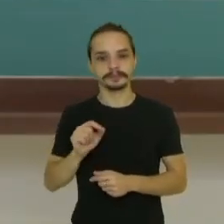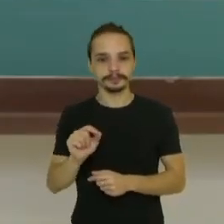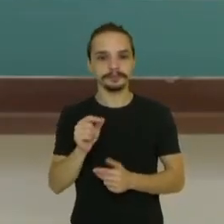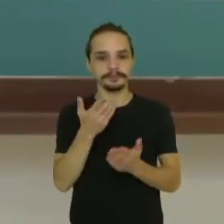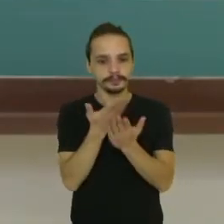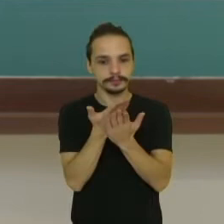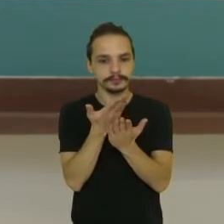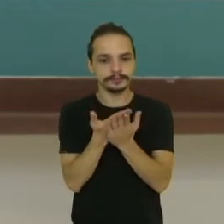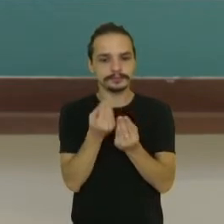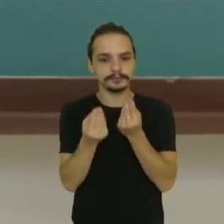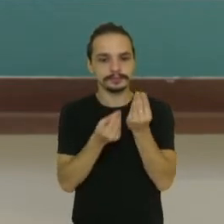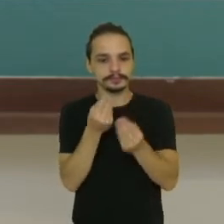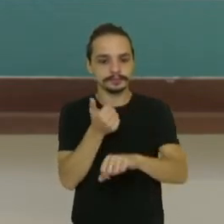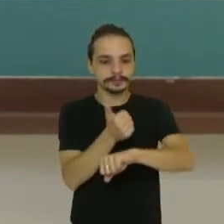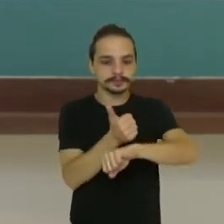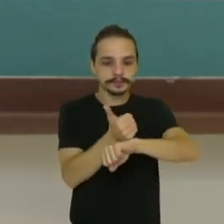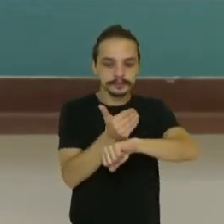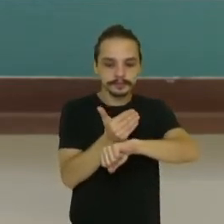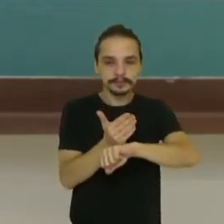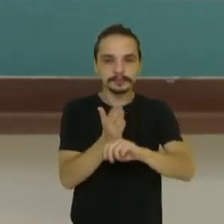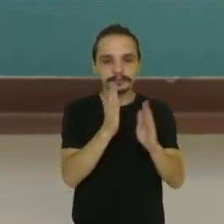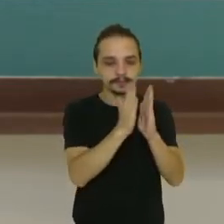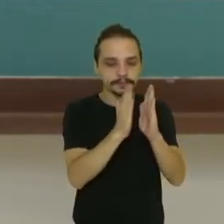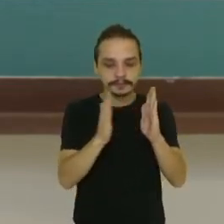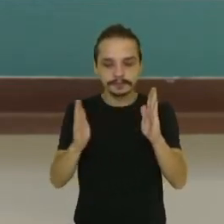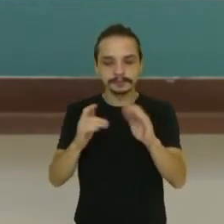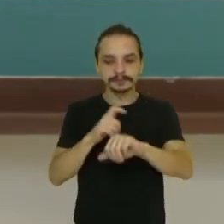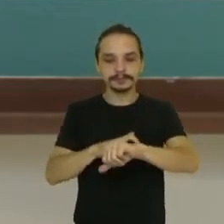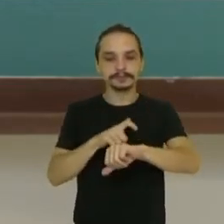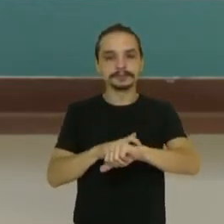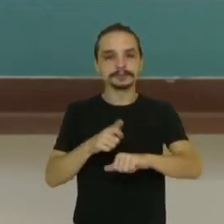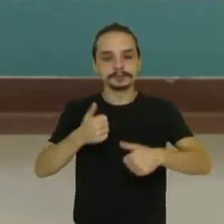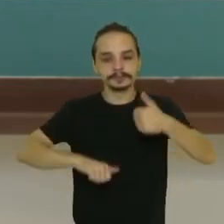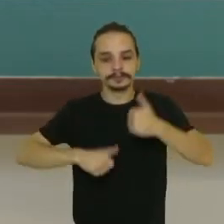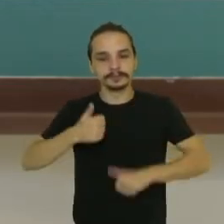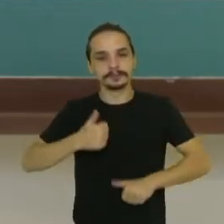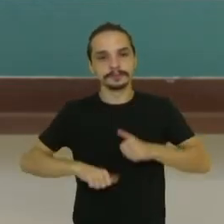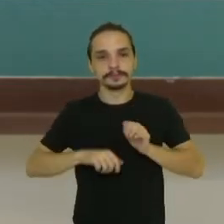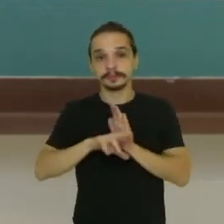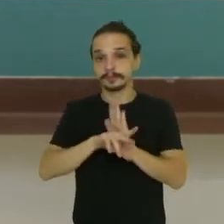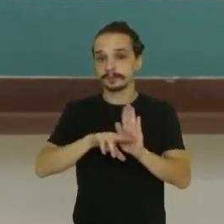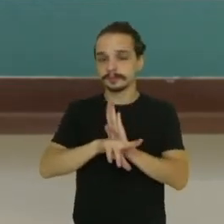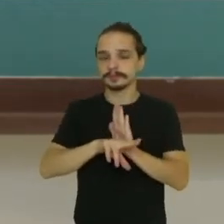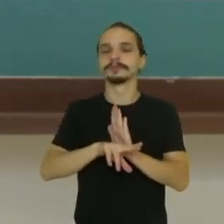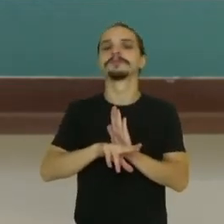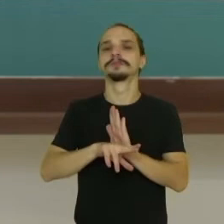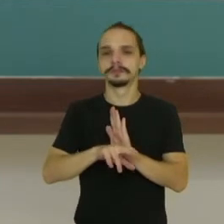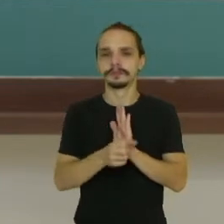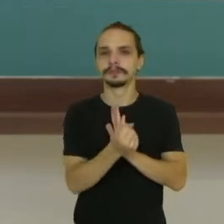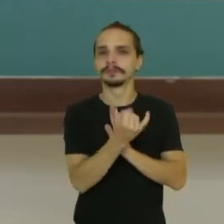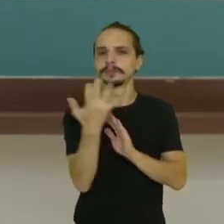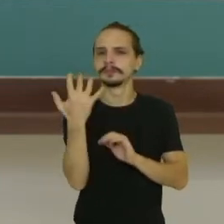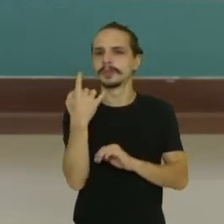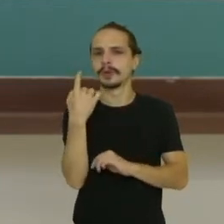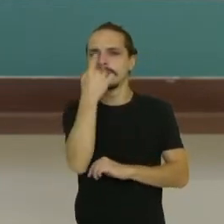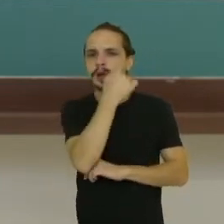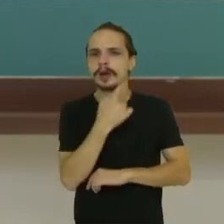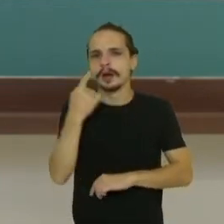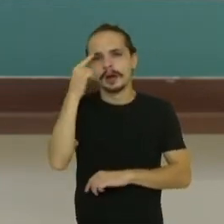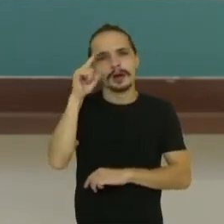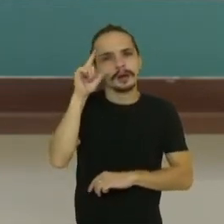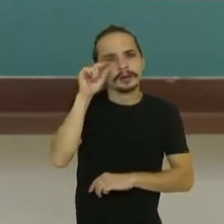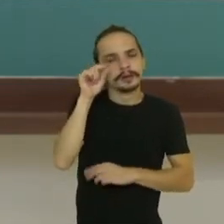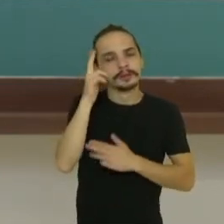estudar esses períodos né do funcionamento químico e biológico são quantas horas de sono são